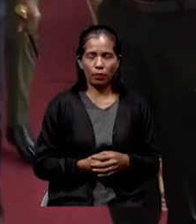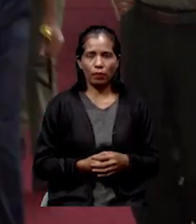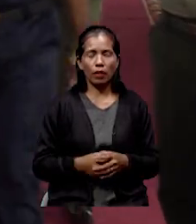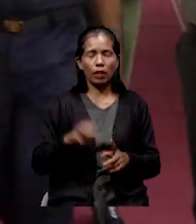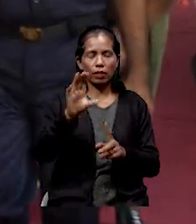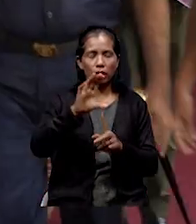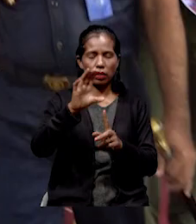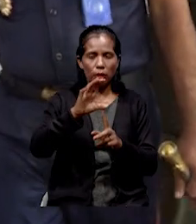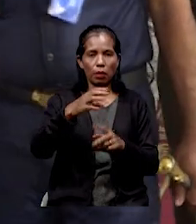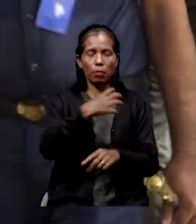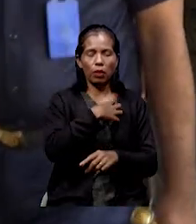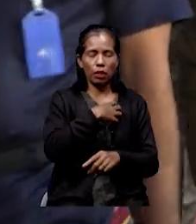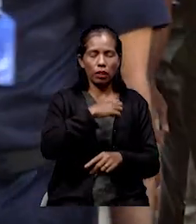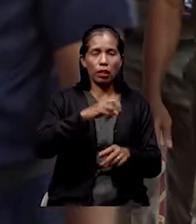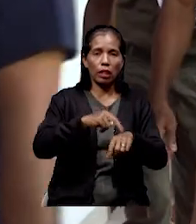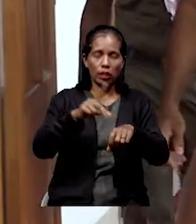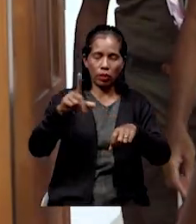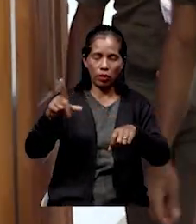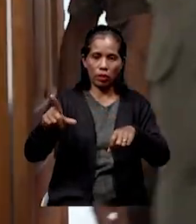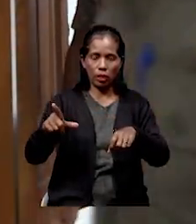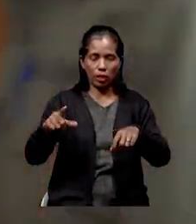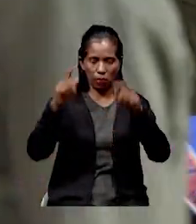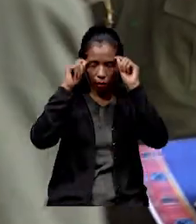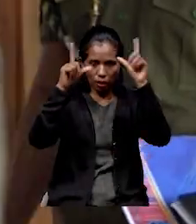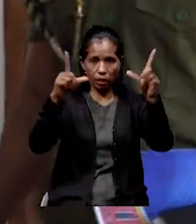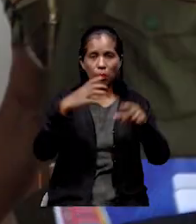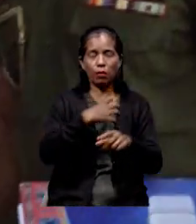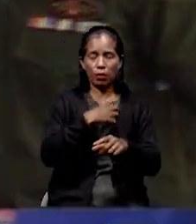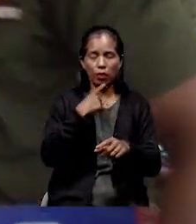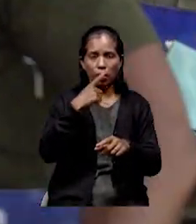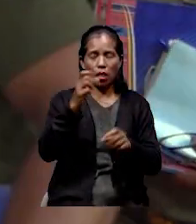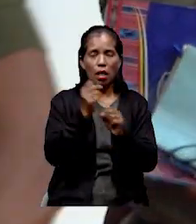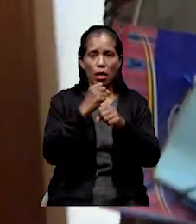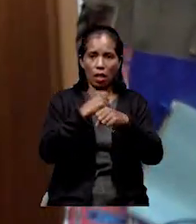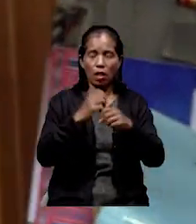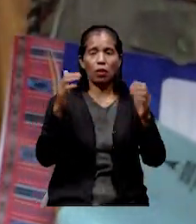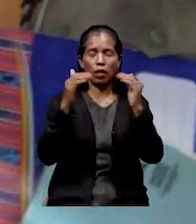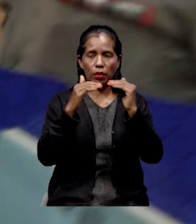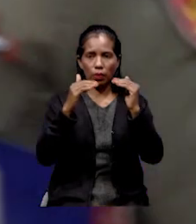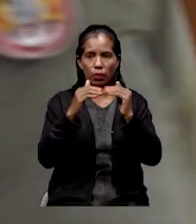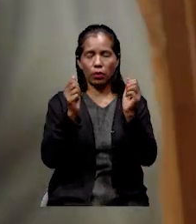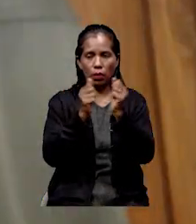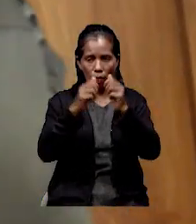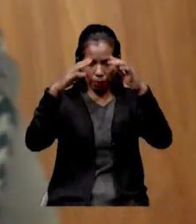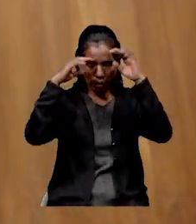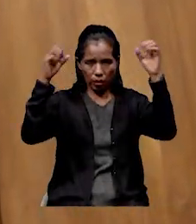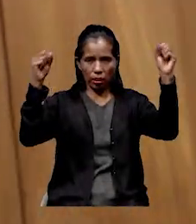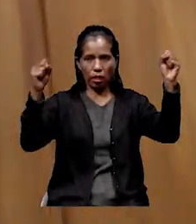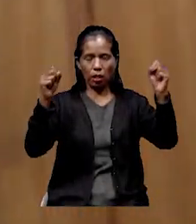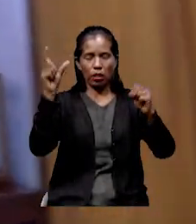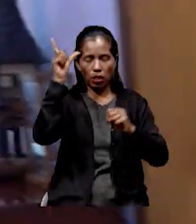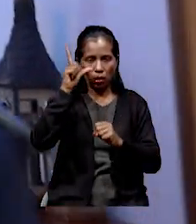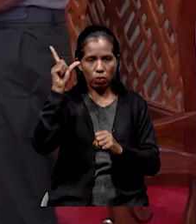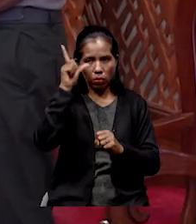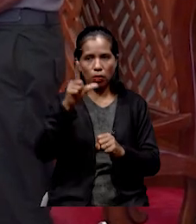Comandante-Geral Polícia Nacional Timor-Leste, Comissário Faustino da Costa, halau encontro semanal com o Presidente da República Francisco Guterres